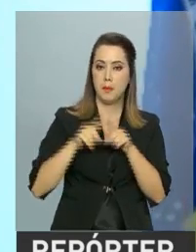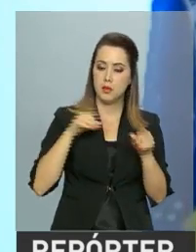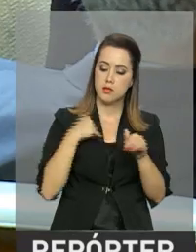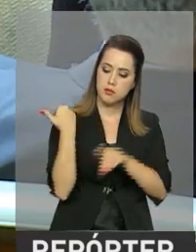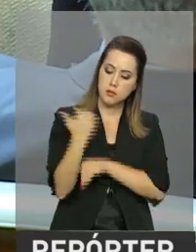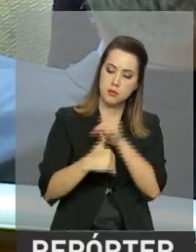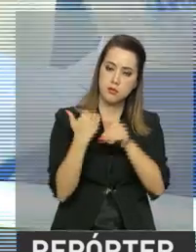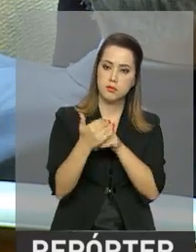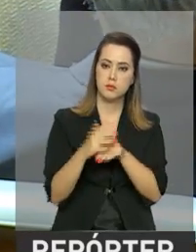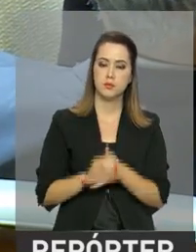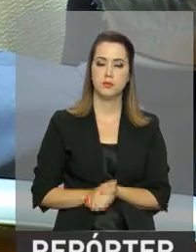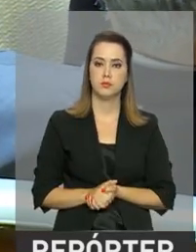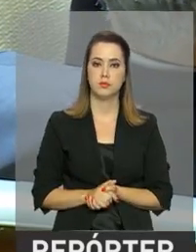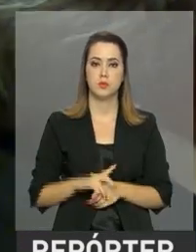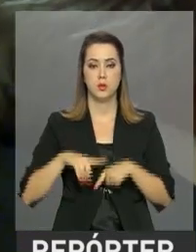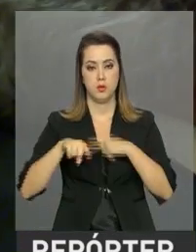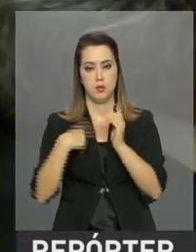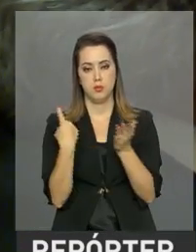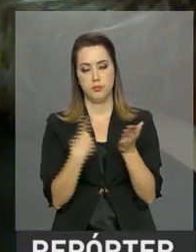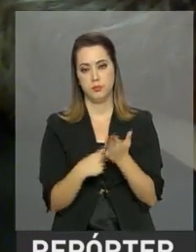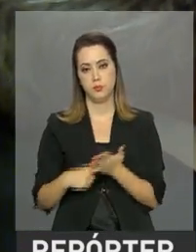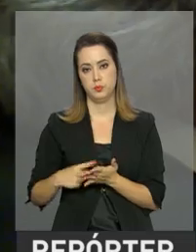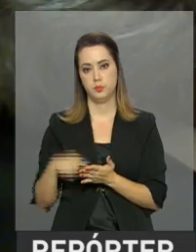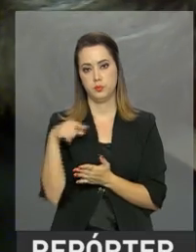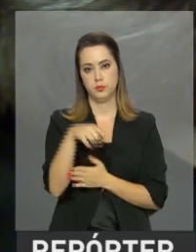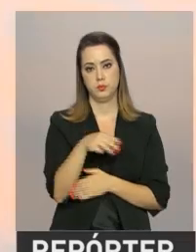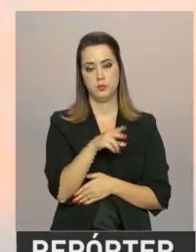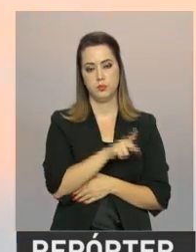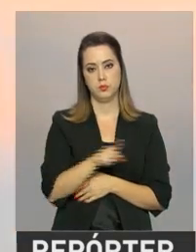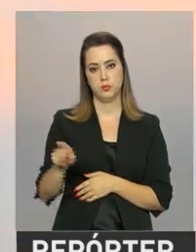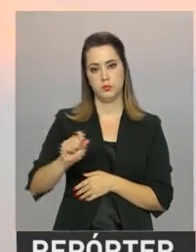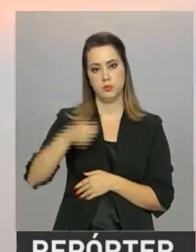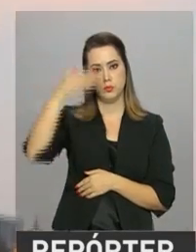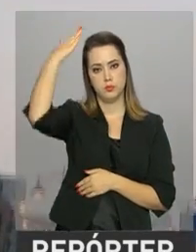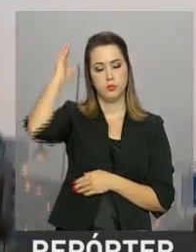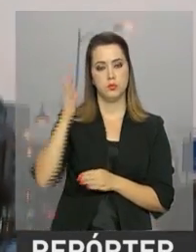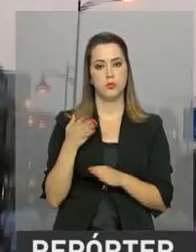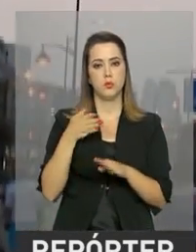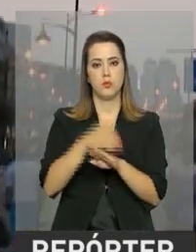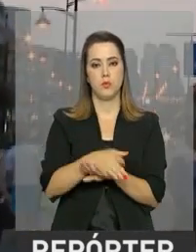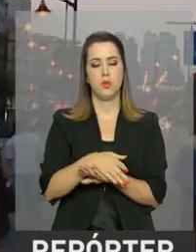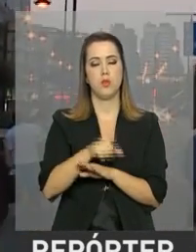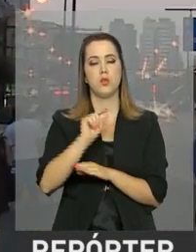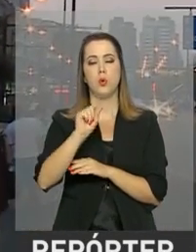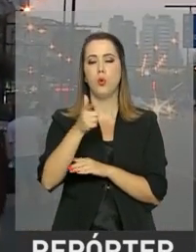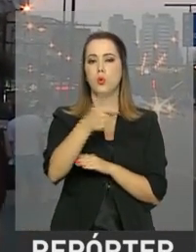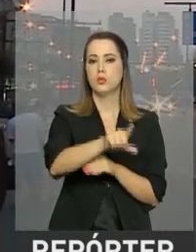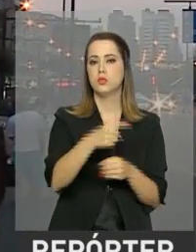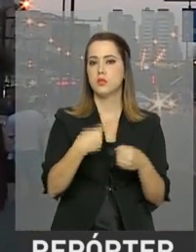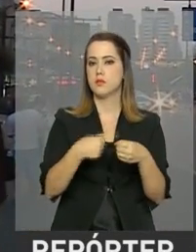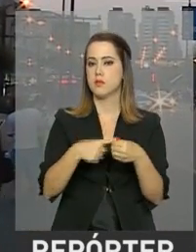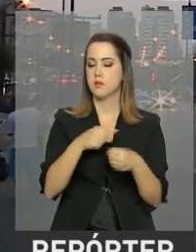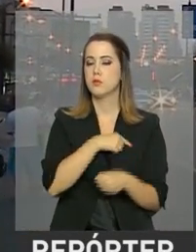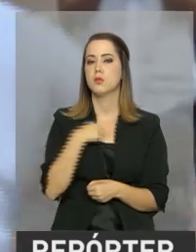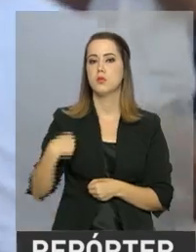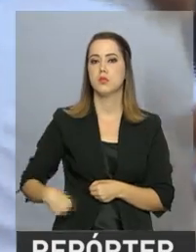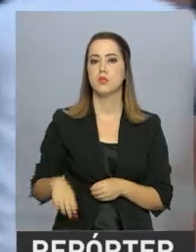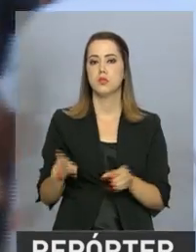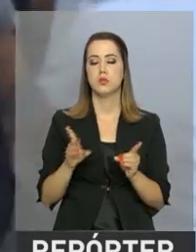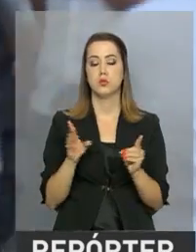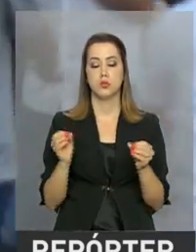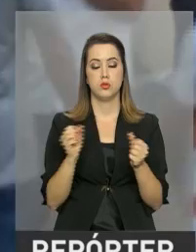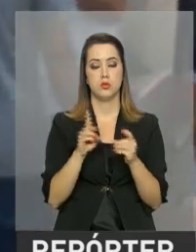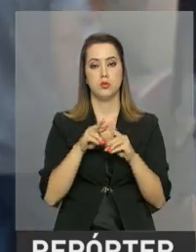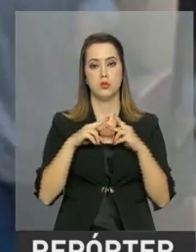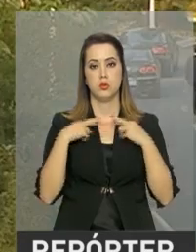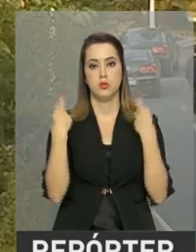crescimento. Depois de cumprir a agenda em Xangai, Michel Temer seguiu para a cidade de Hangzhou, onde será realizada a cúpula do G20, que